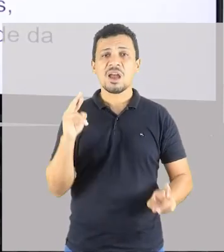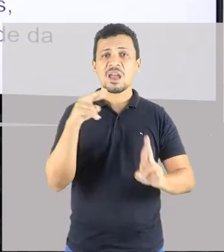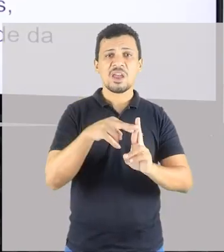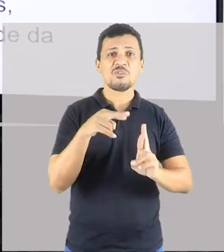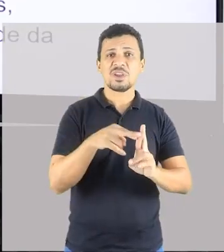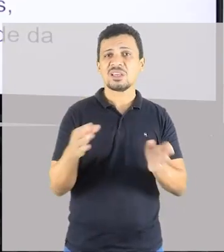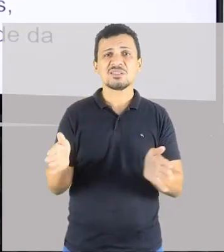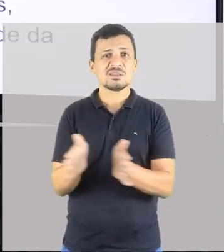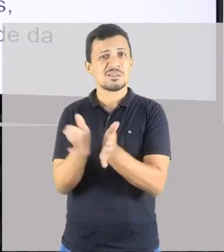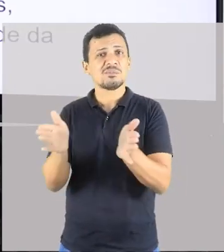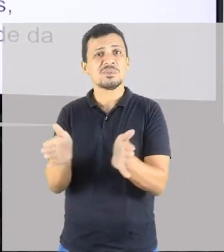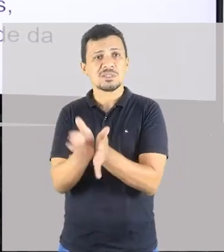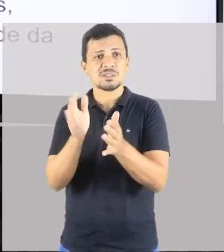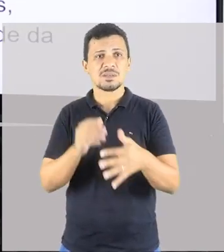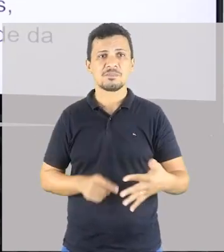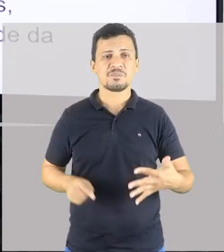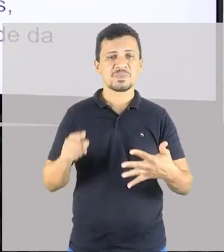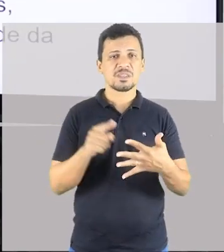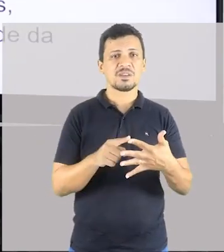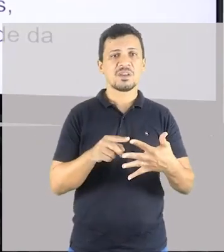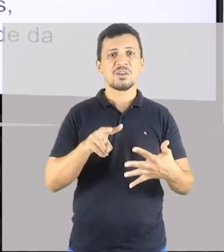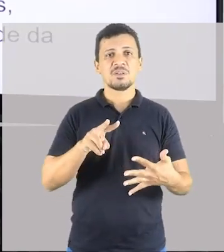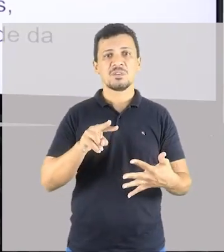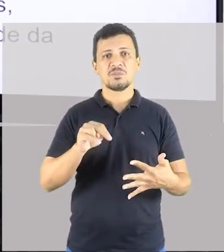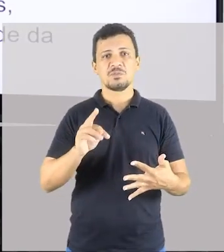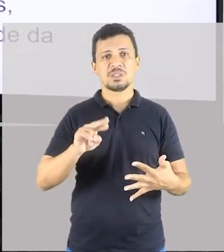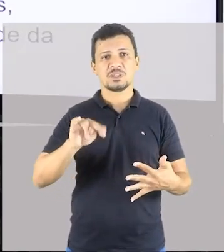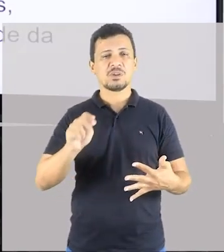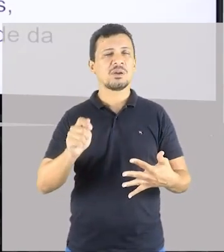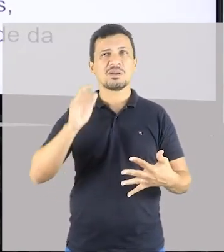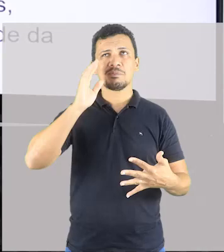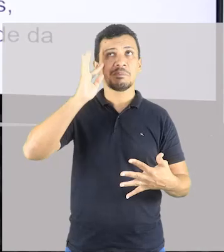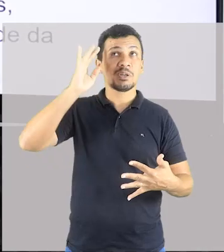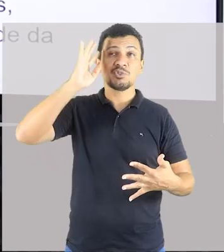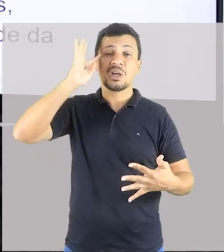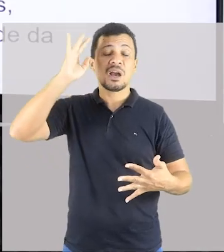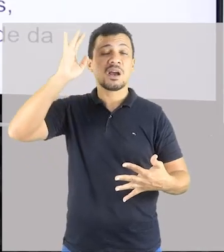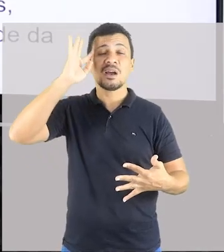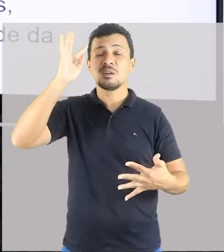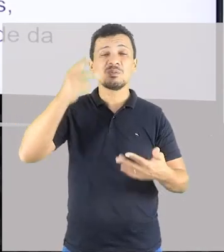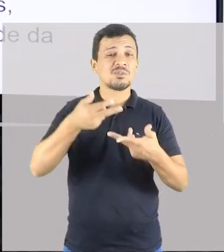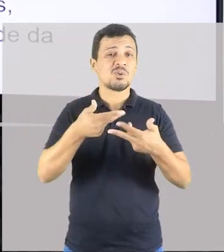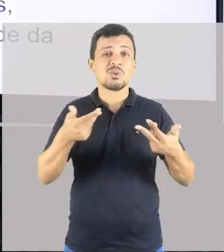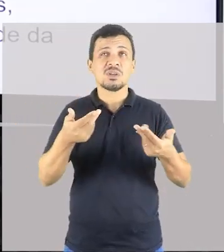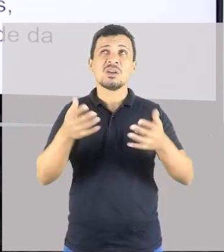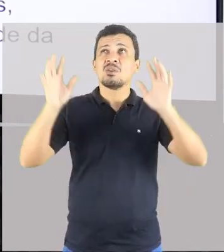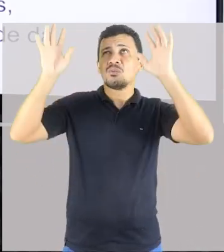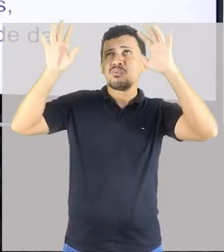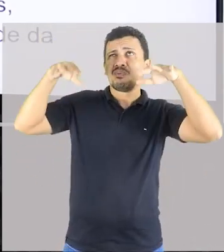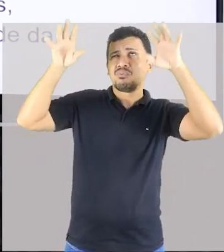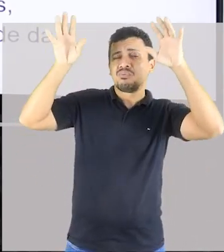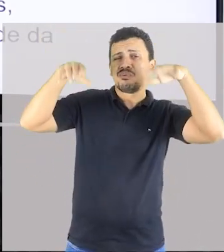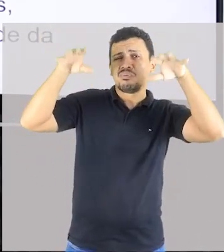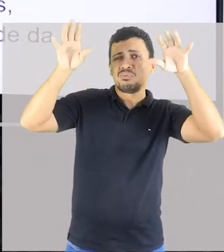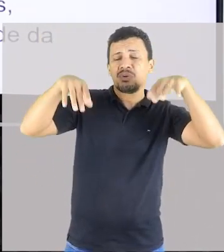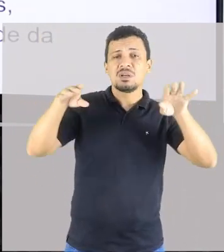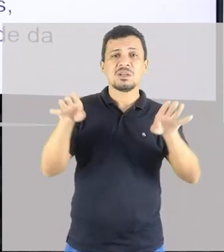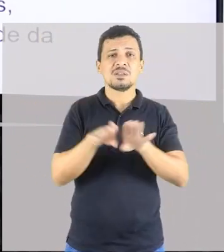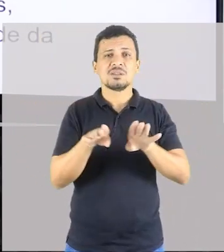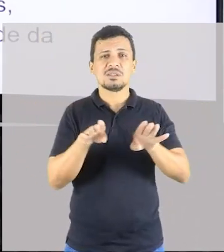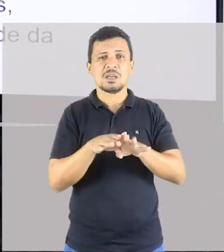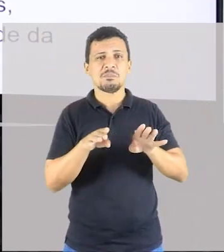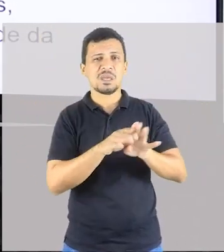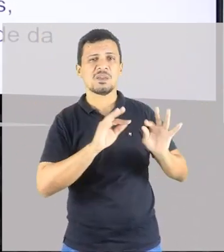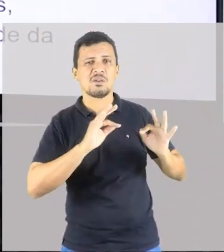da miséria, né? Se Nhá Vitória gostava de imaginar coisas que chegavam das chuvas e a prosperidade